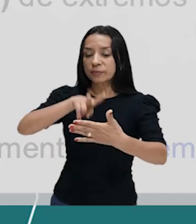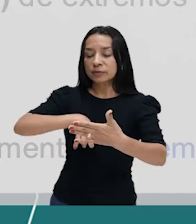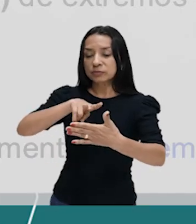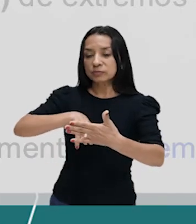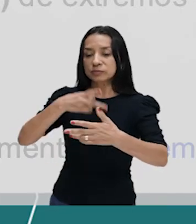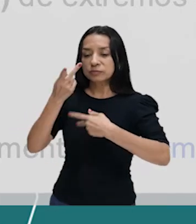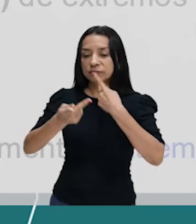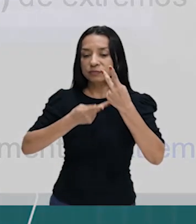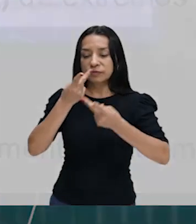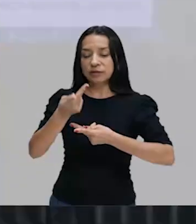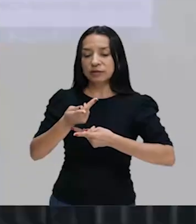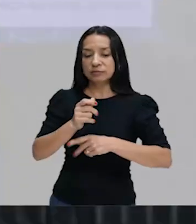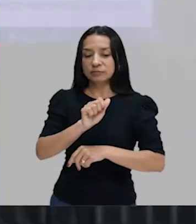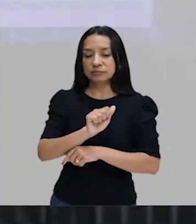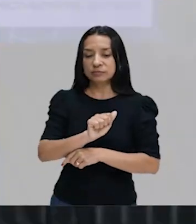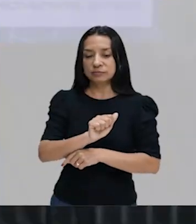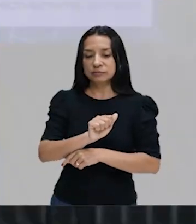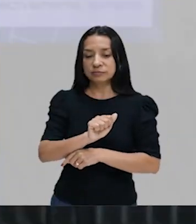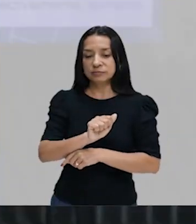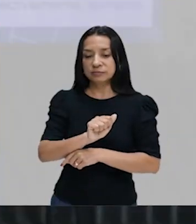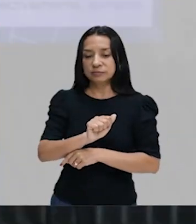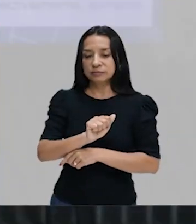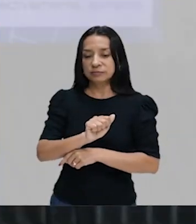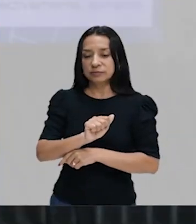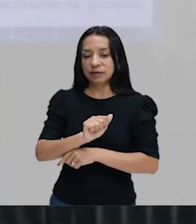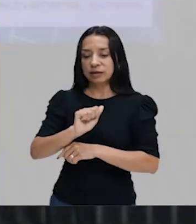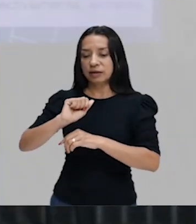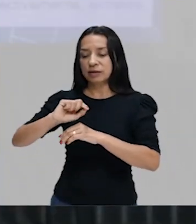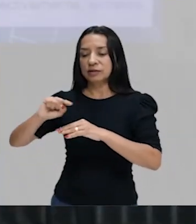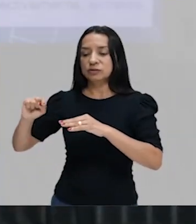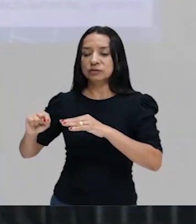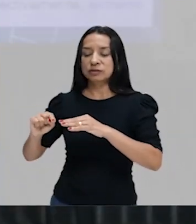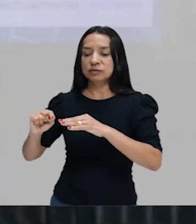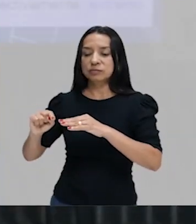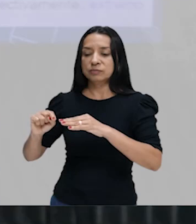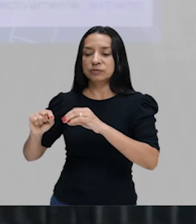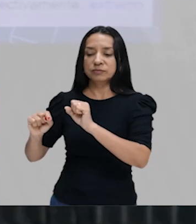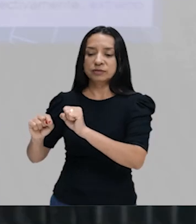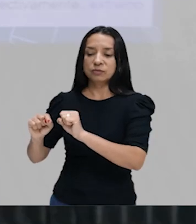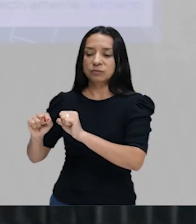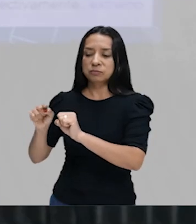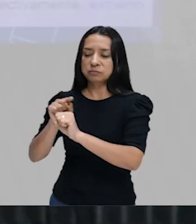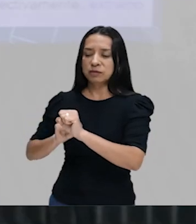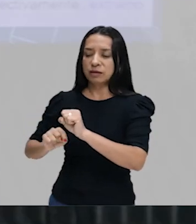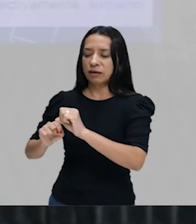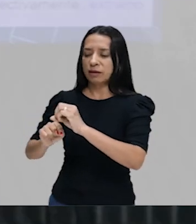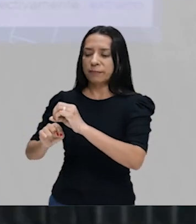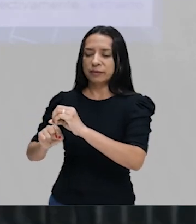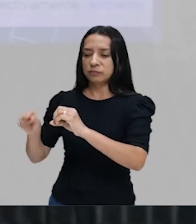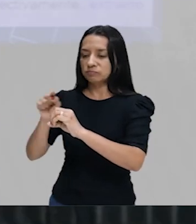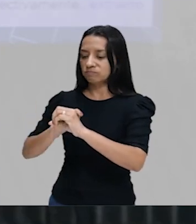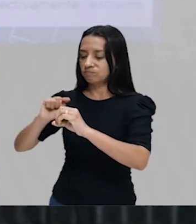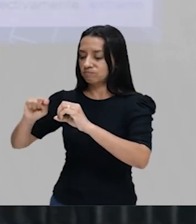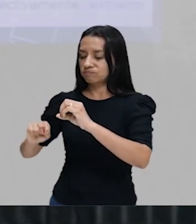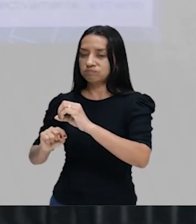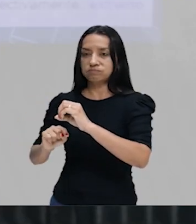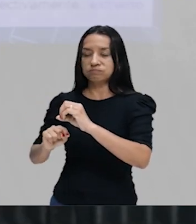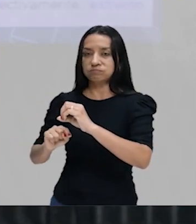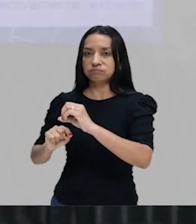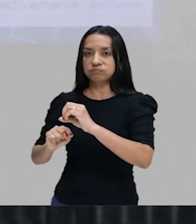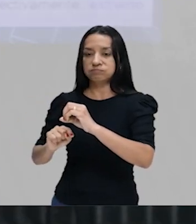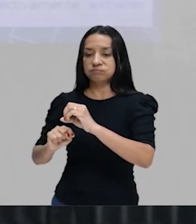fala a extremo inferior aberto. Em nenhum momento eu mencionei extremo inferior aberto.